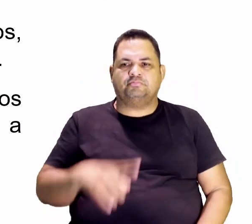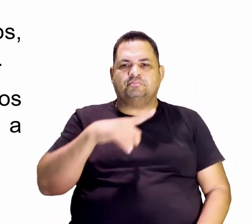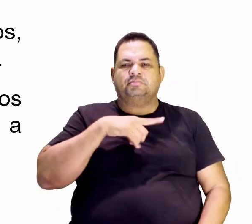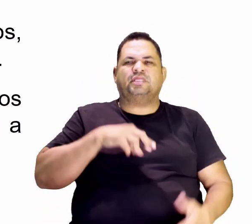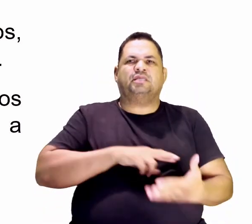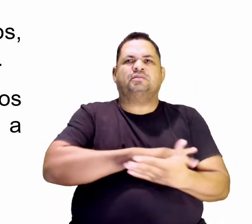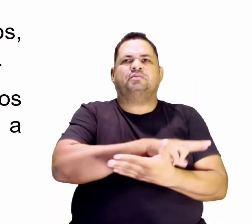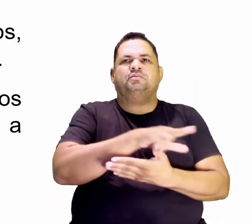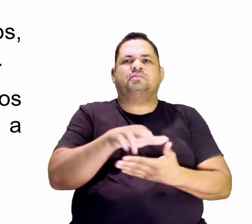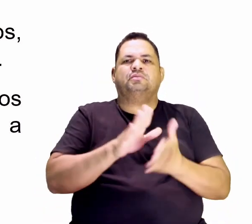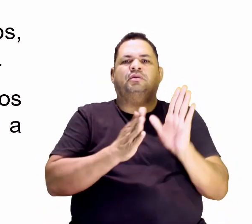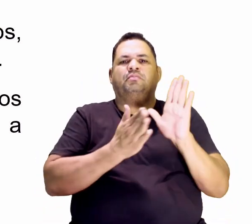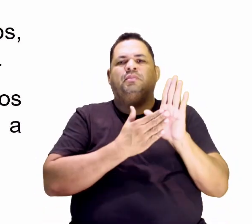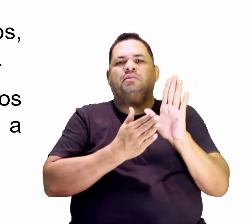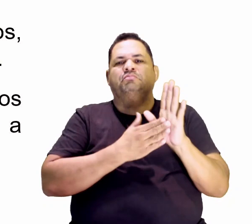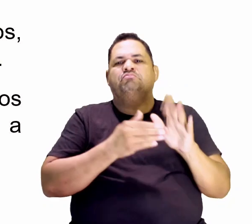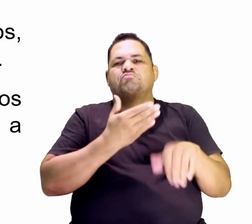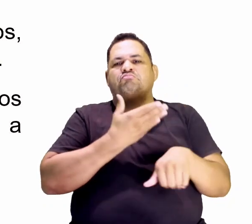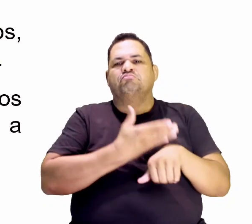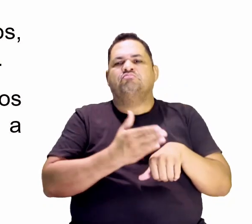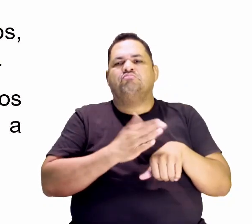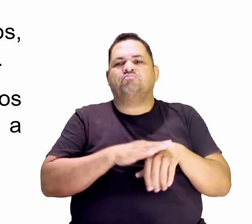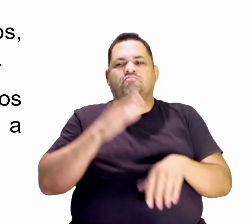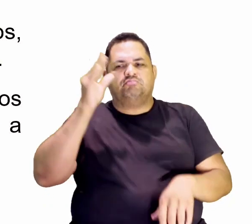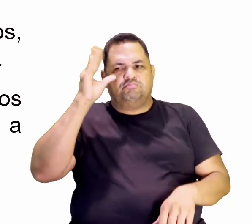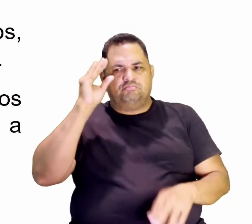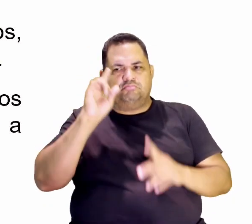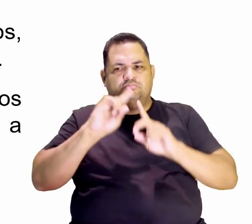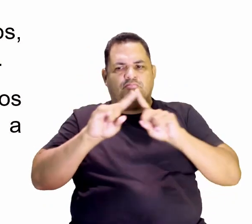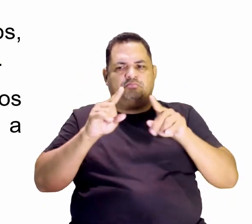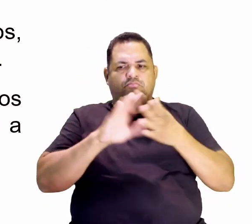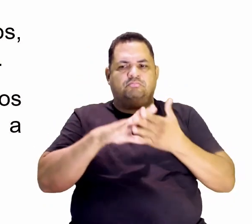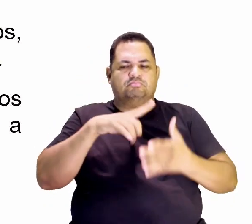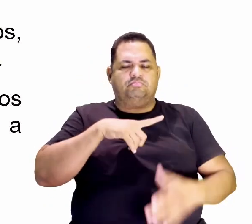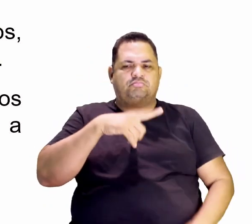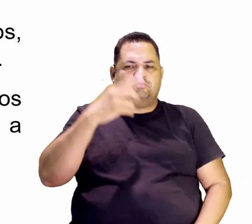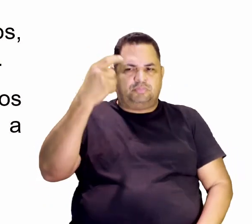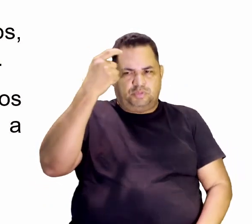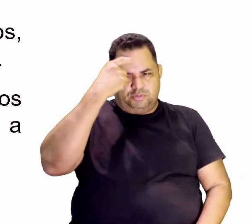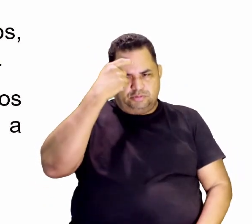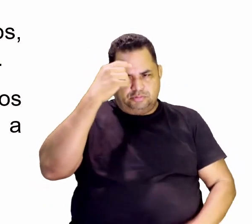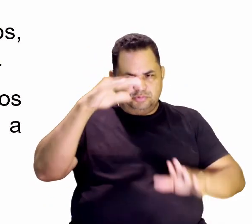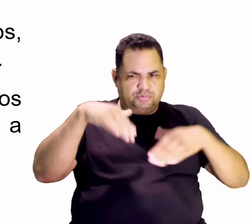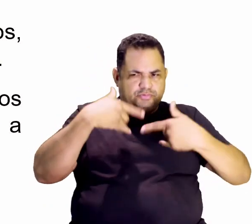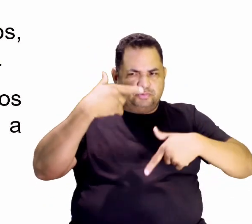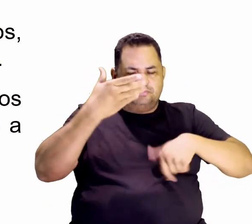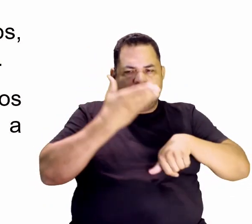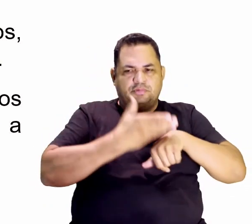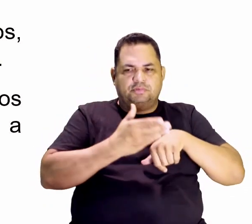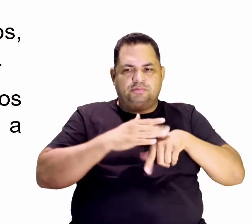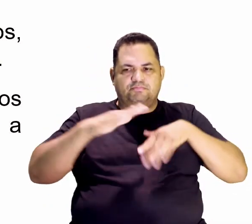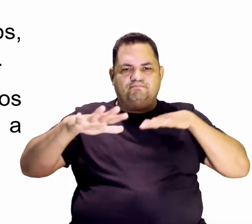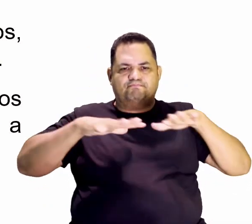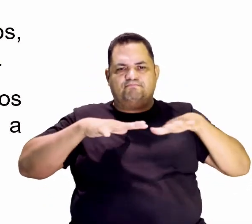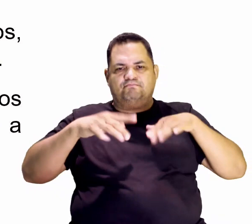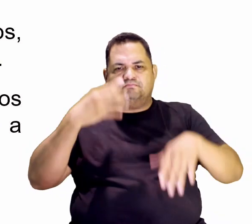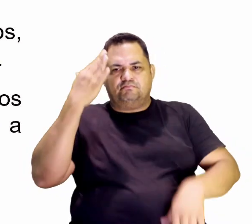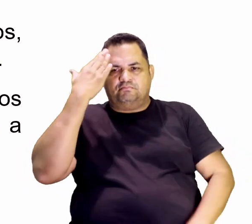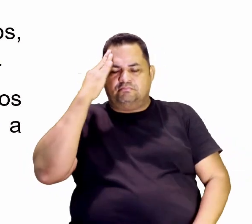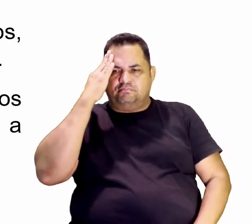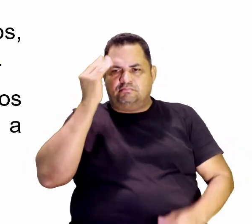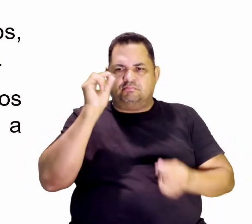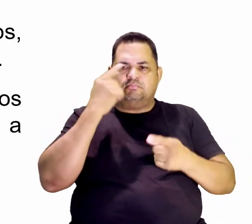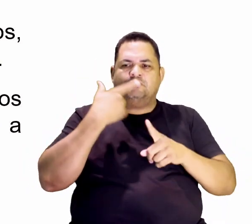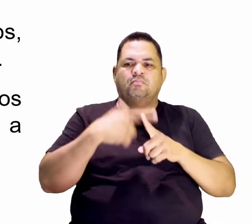imensidão de propostas de práticas aí interessantes, mas que você tenha essa consciência na execução desses movimentos, que você entenda por que